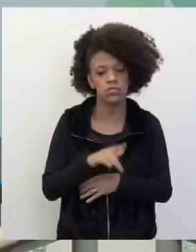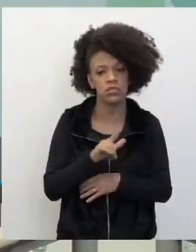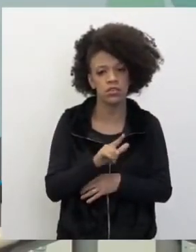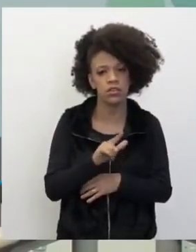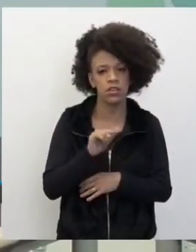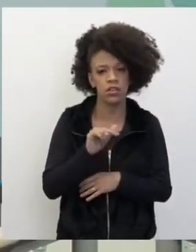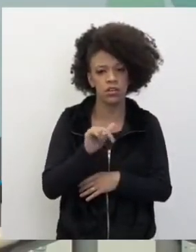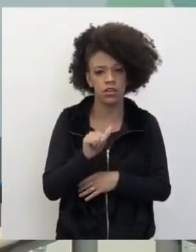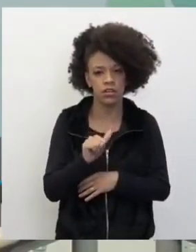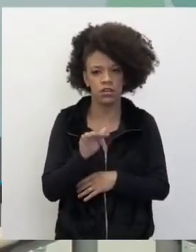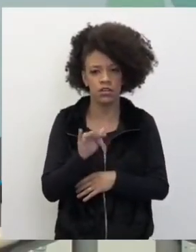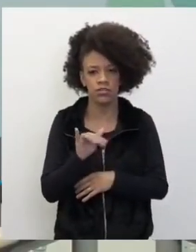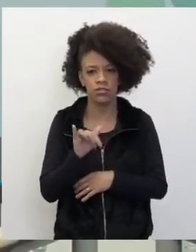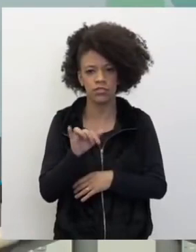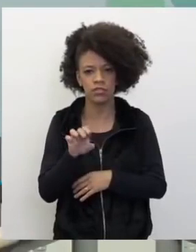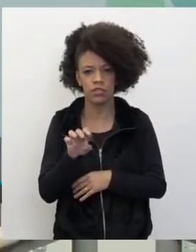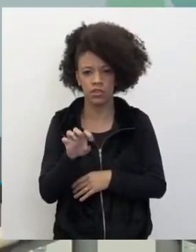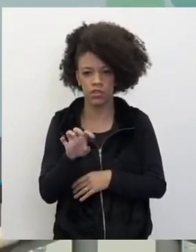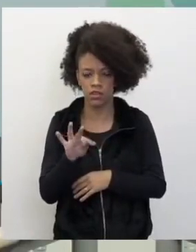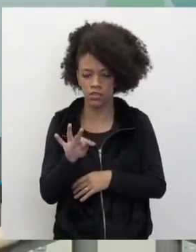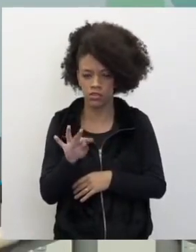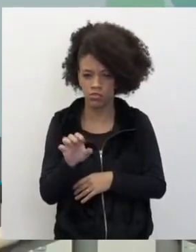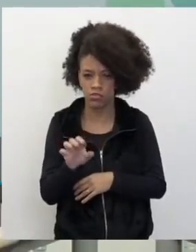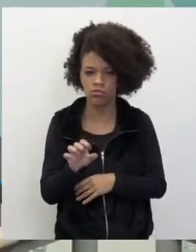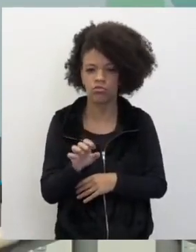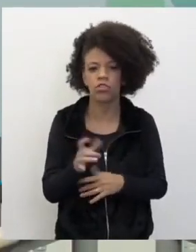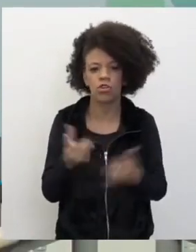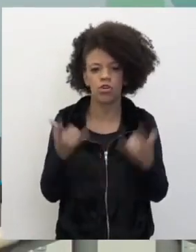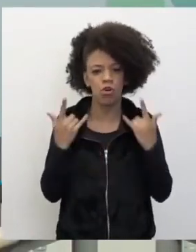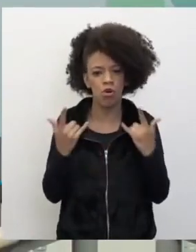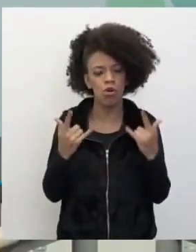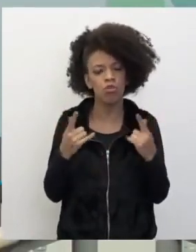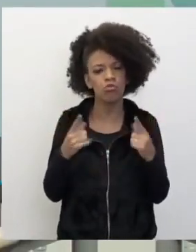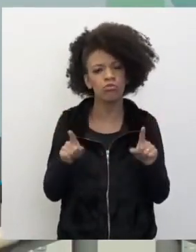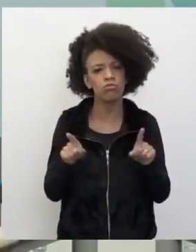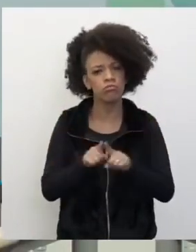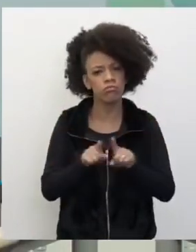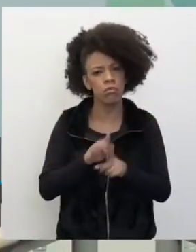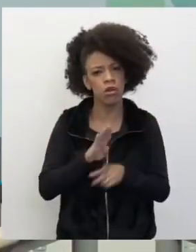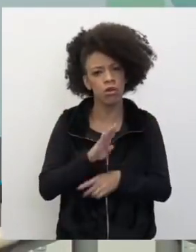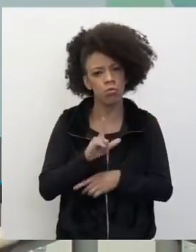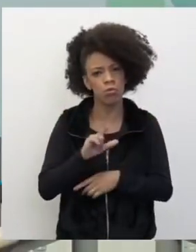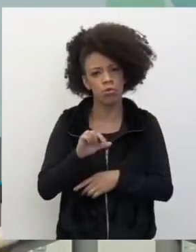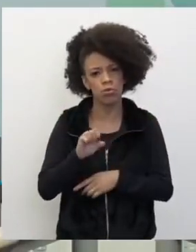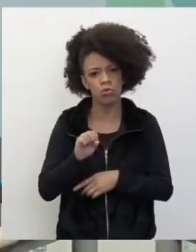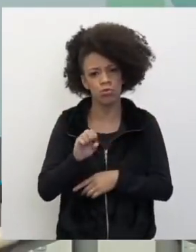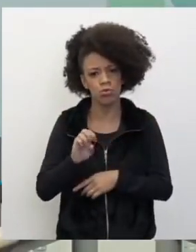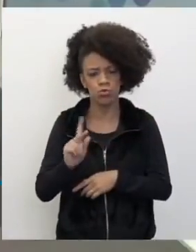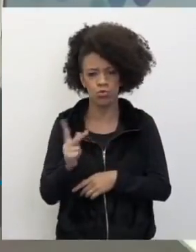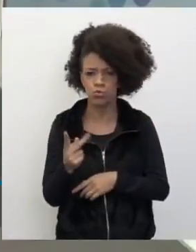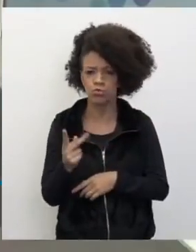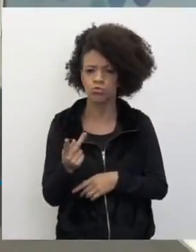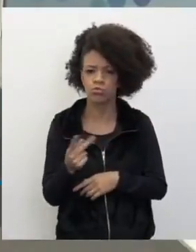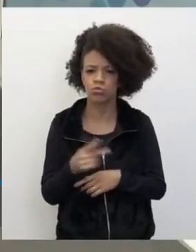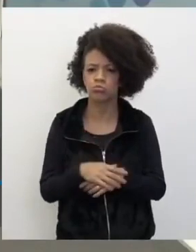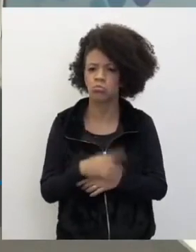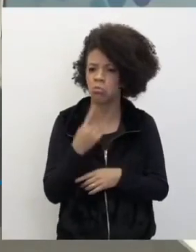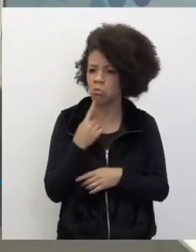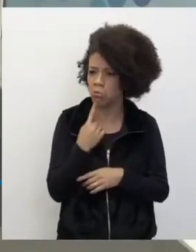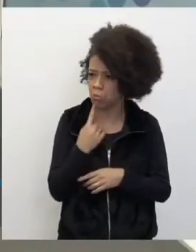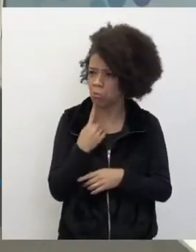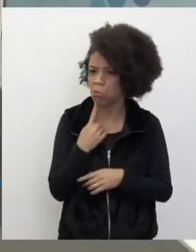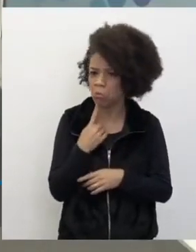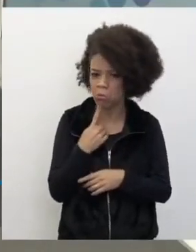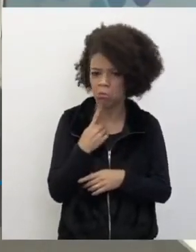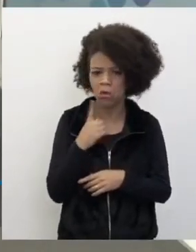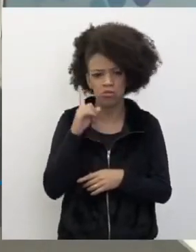Lafayette, desculpa se eu falei errado, colocou rock e blues. Olha que legal, Nossa, blues, né, o também ritmo. É difícil de